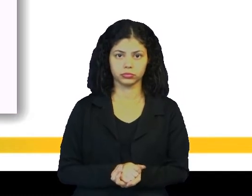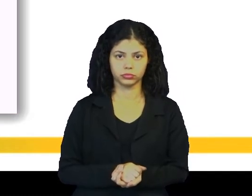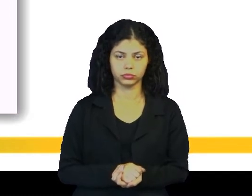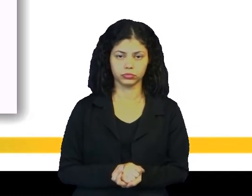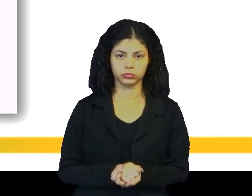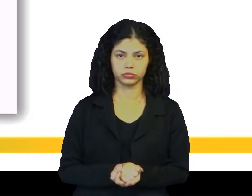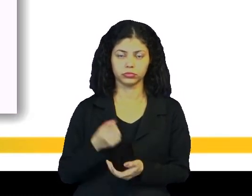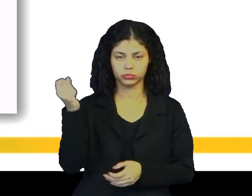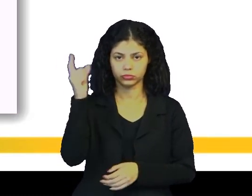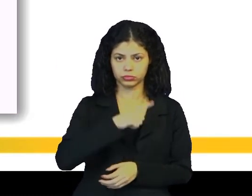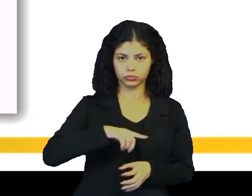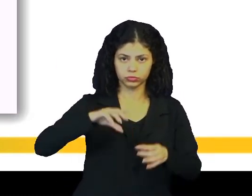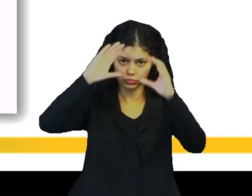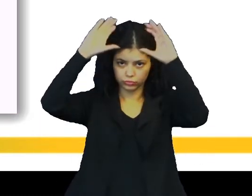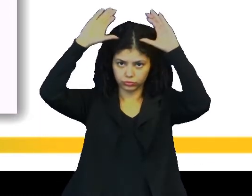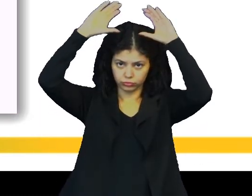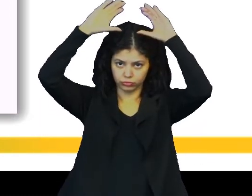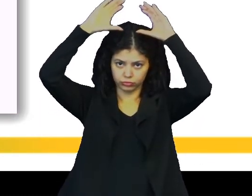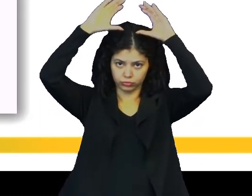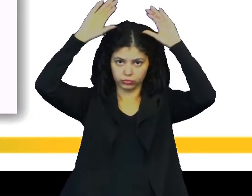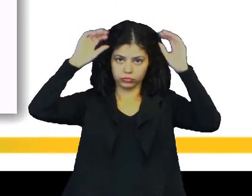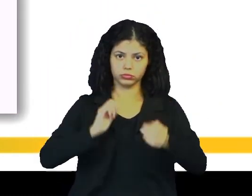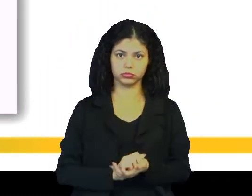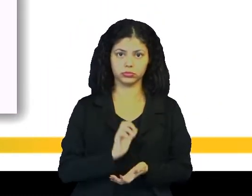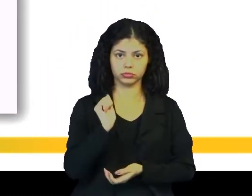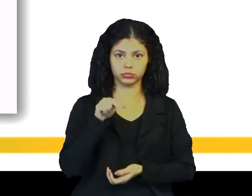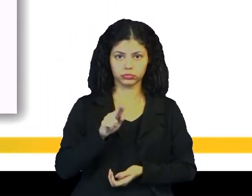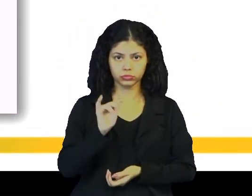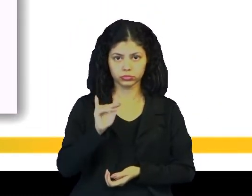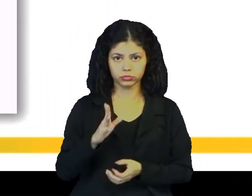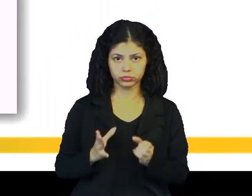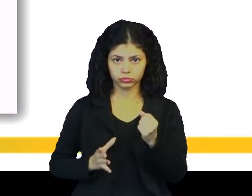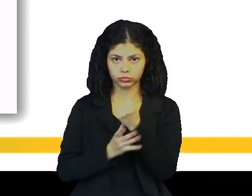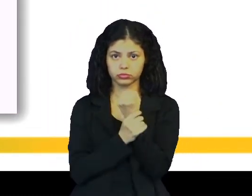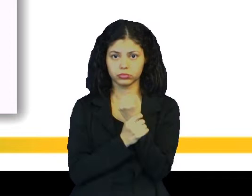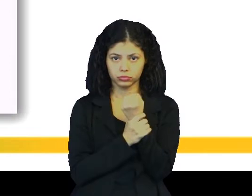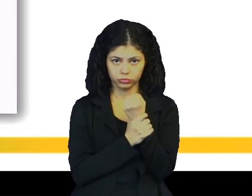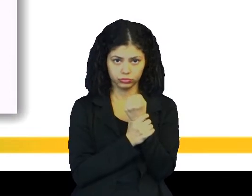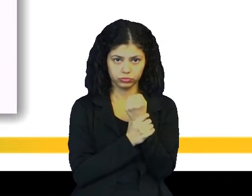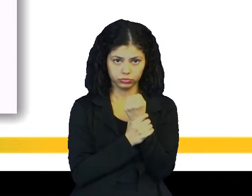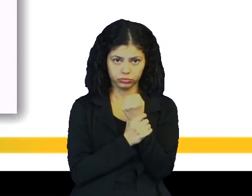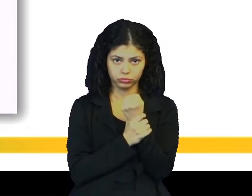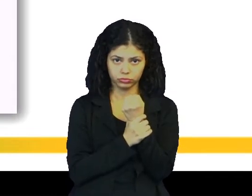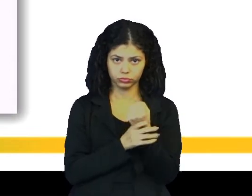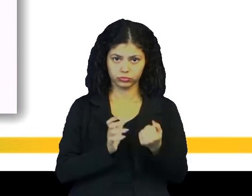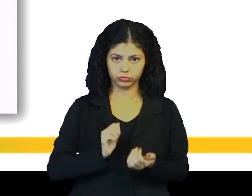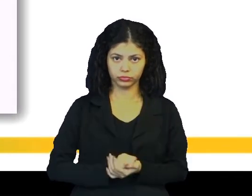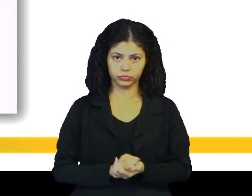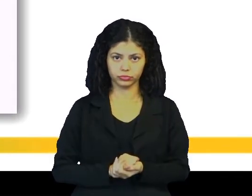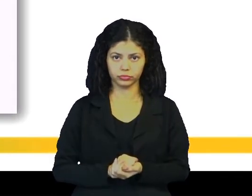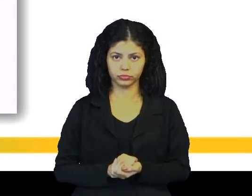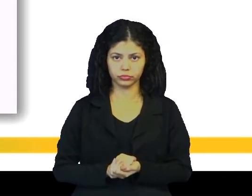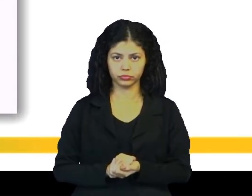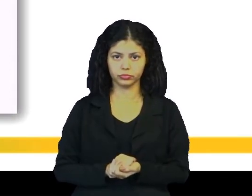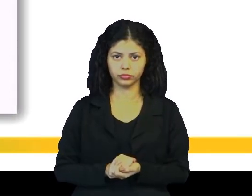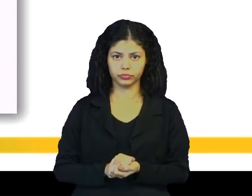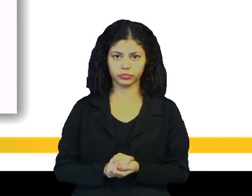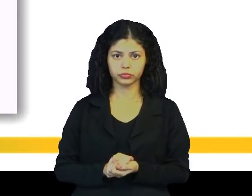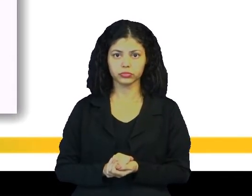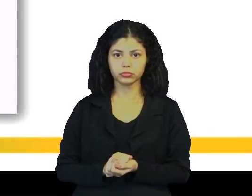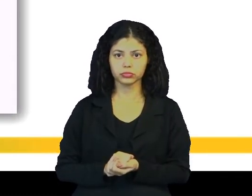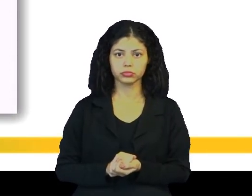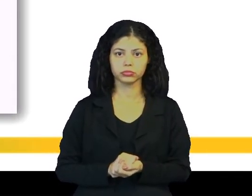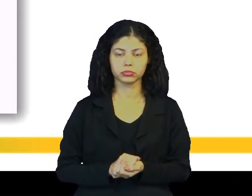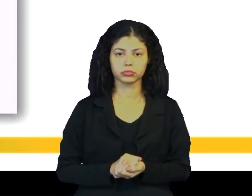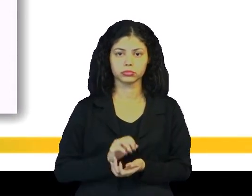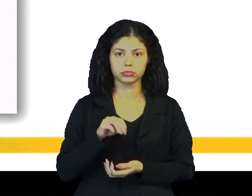tipo um sol, né, acima de sua cabeça. Nós temos o Anubis, que é o protetor dos mortos, e nós temos também